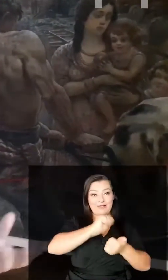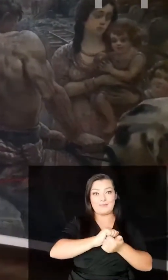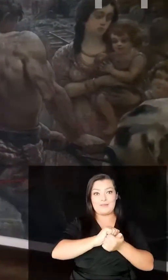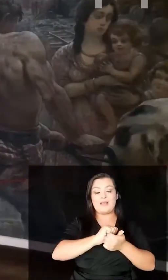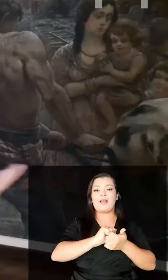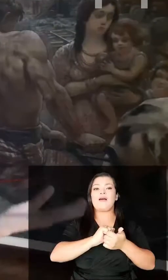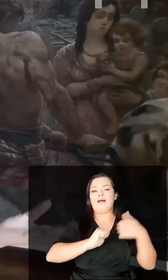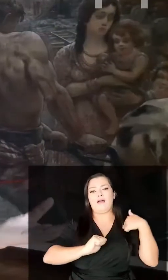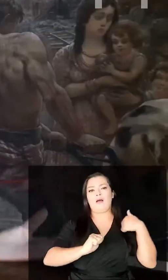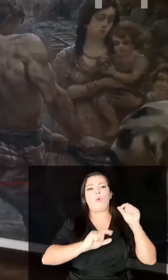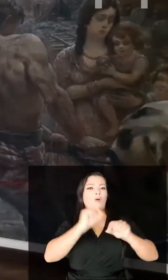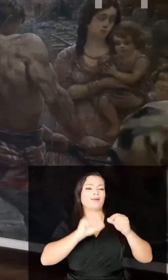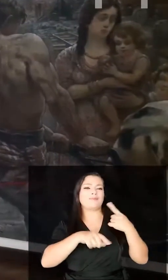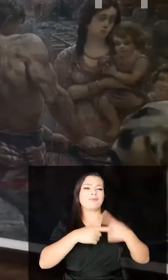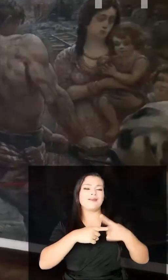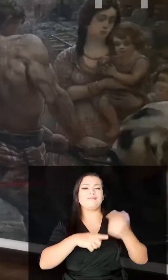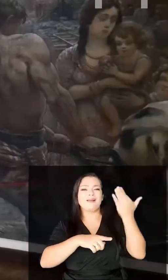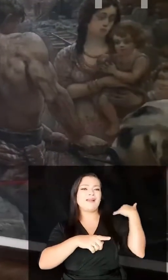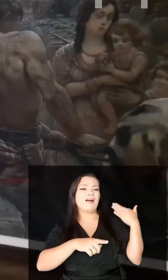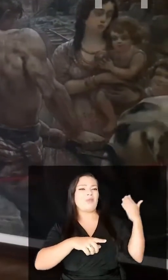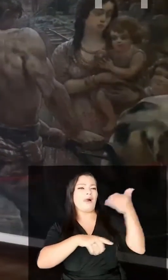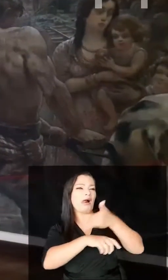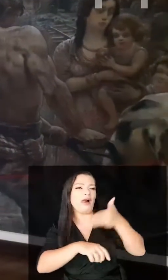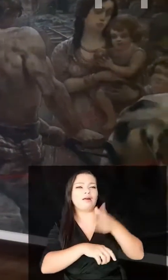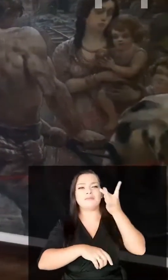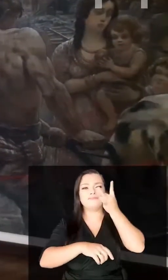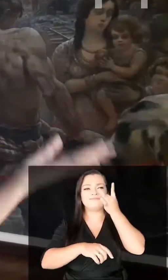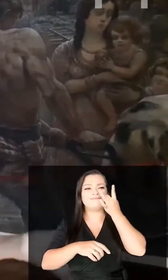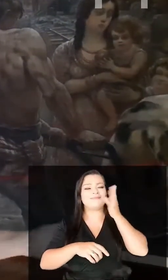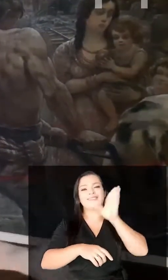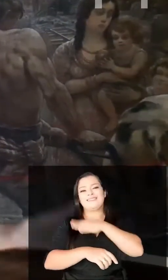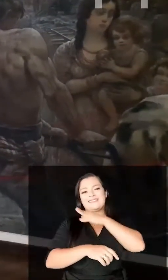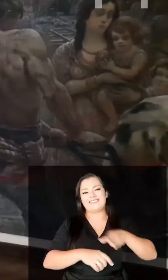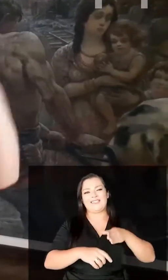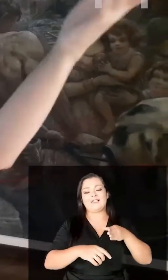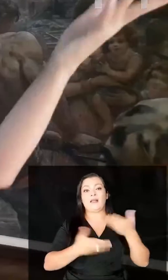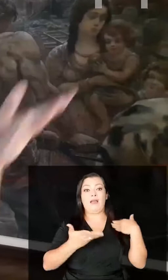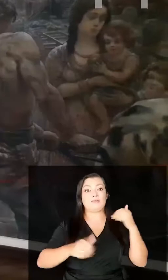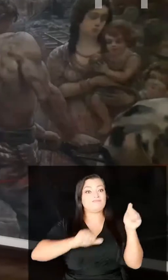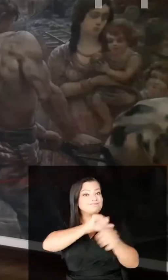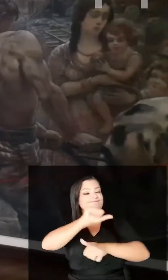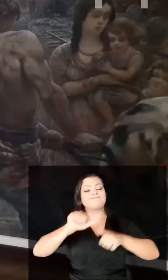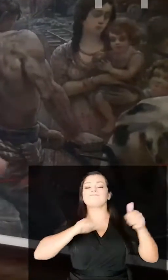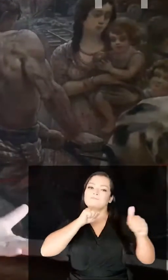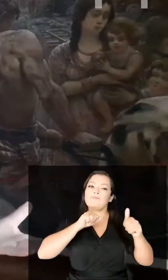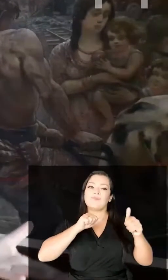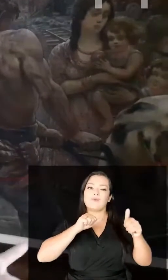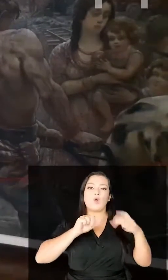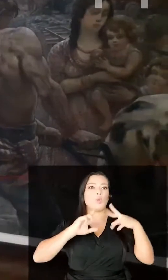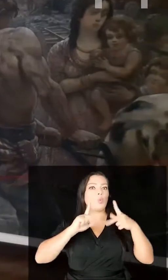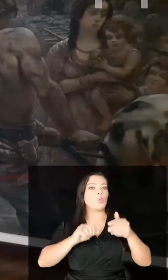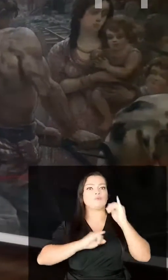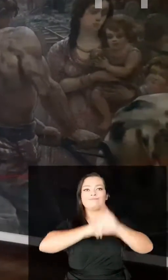feitas, a sua grande maioria, de forma presencial, aqui no museu ou no parque, em